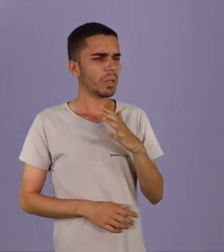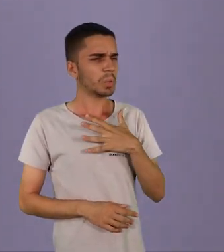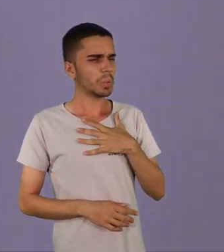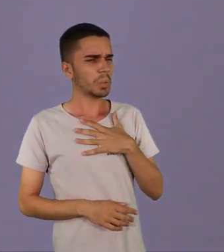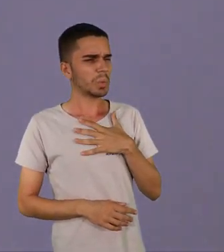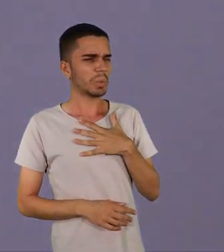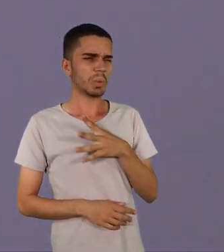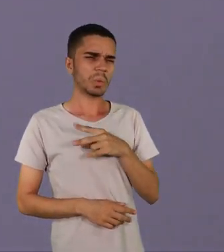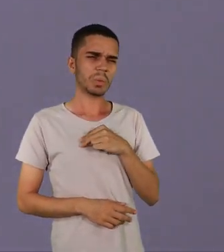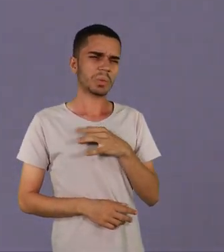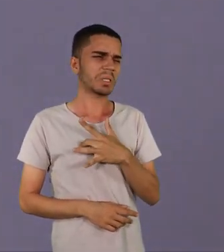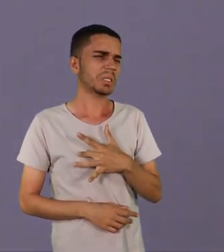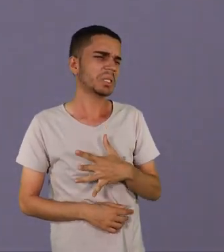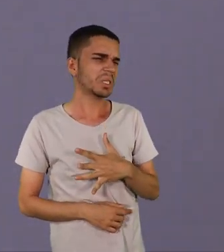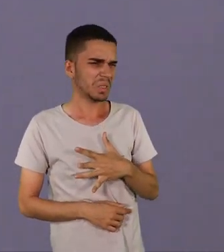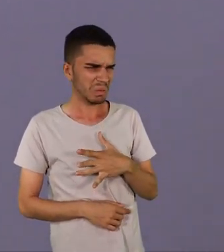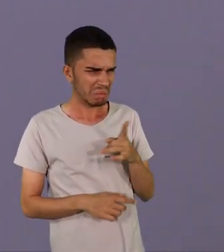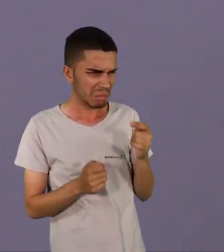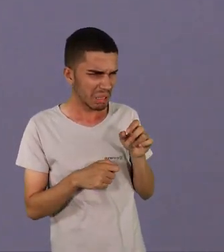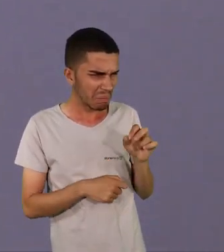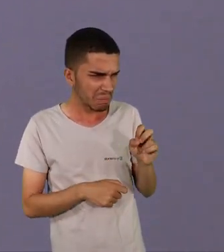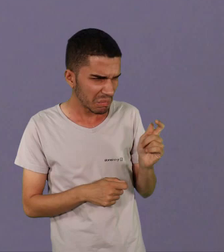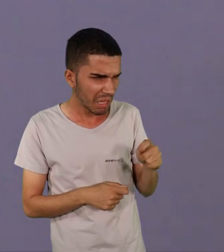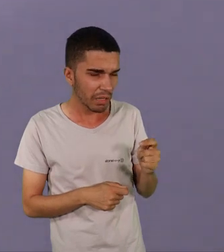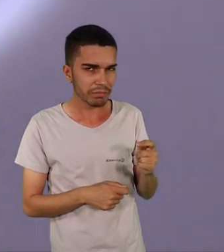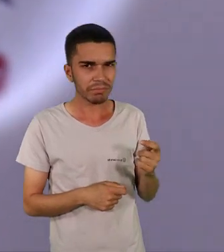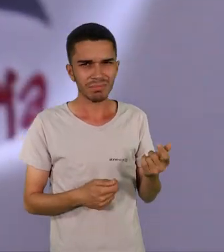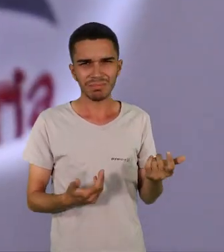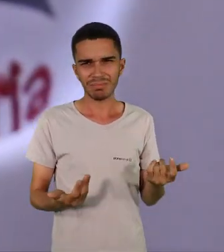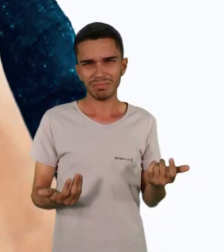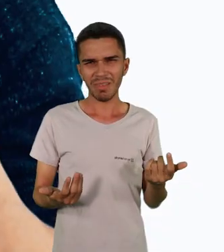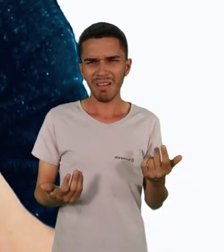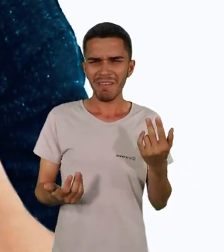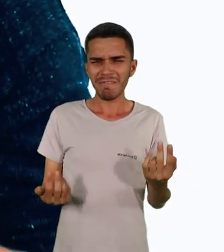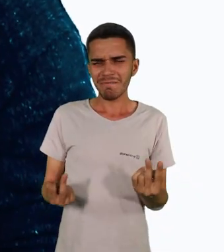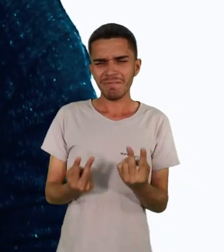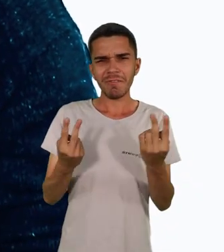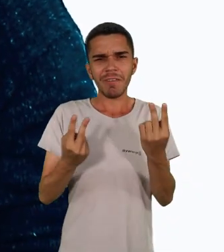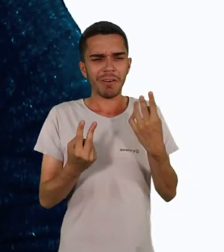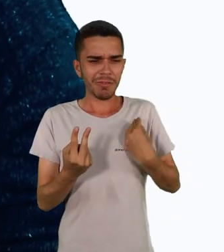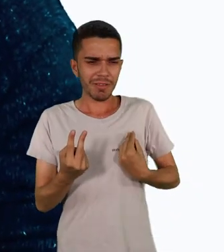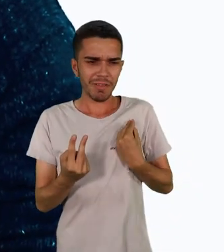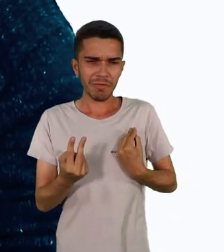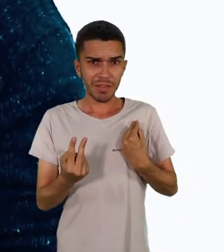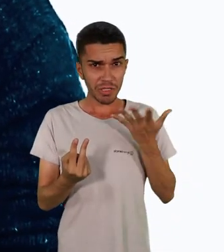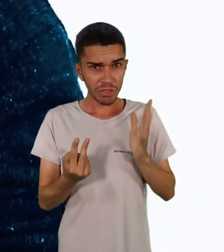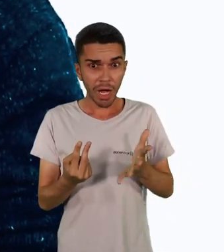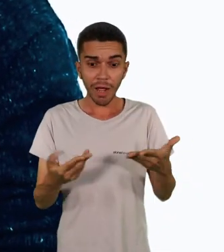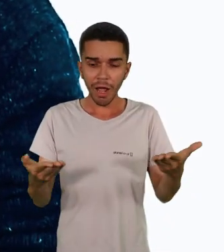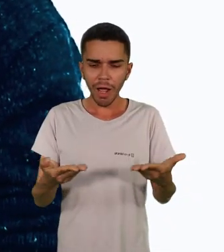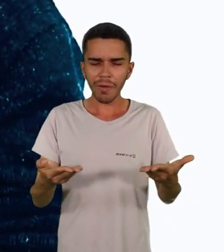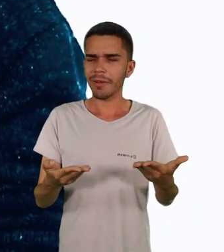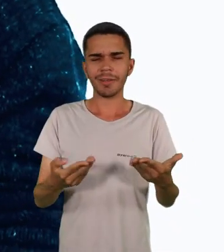as pessoas já dão aquela assim, nossa, tadinho, coitado, não sei o que, isso pega. Né, o valor que eu já tinha à vida, eu